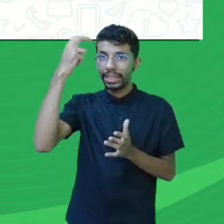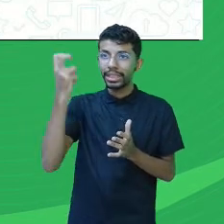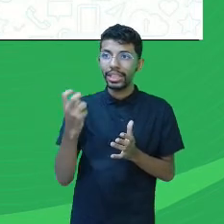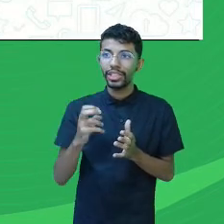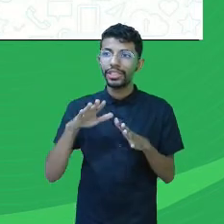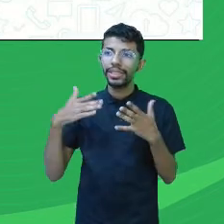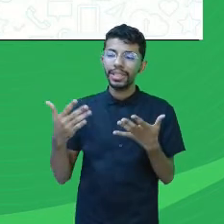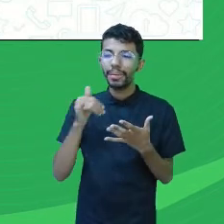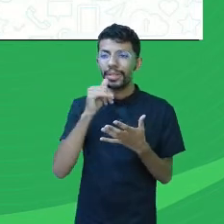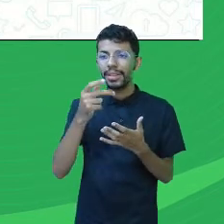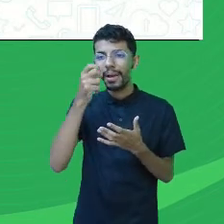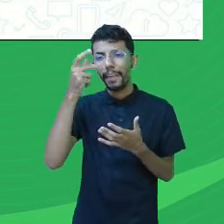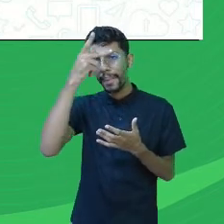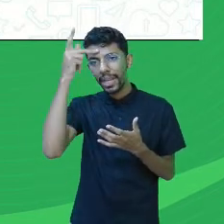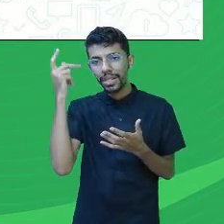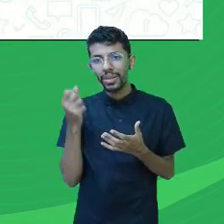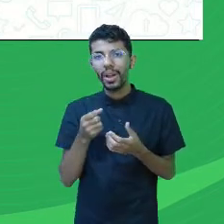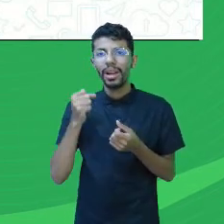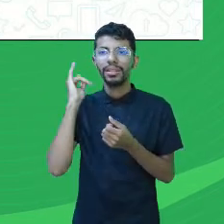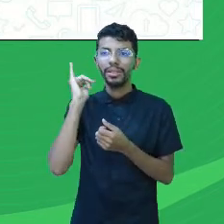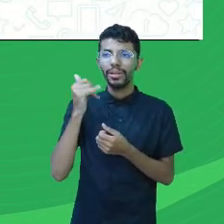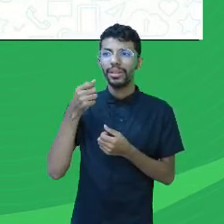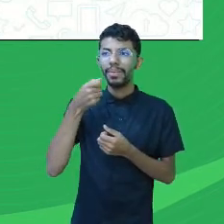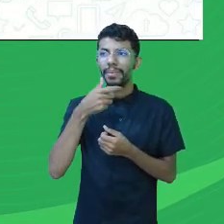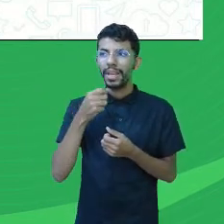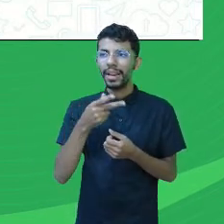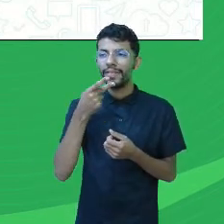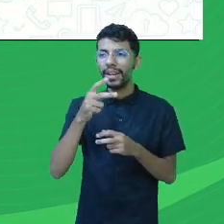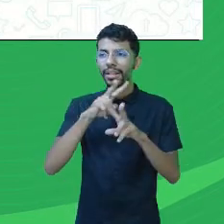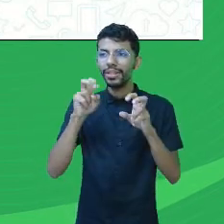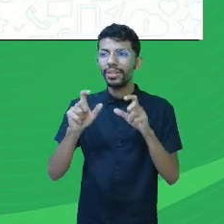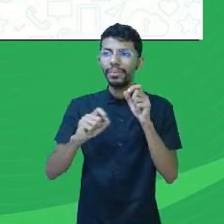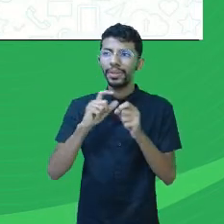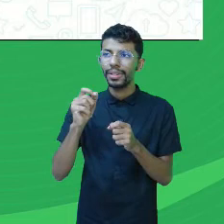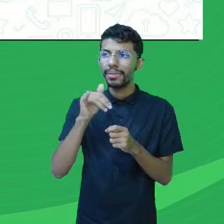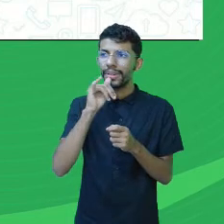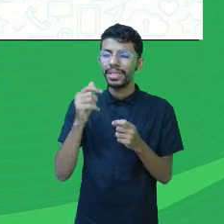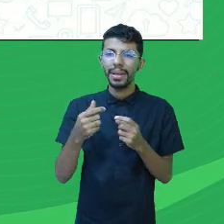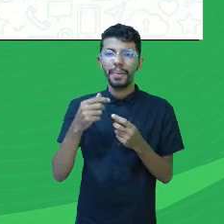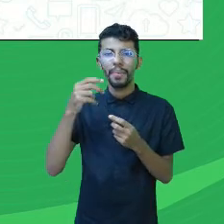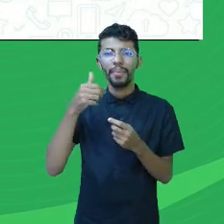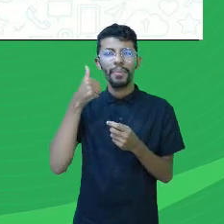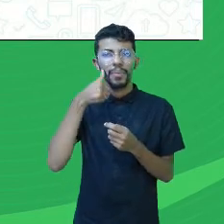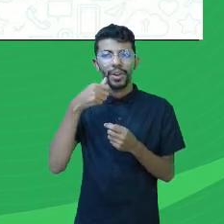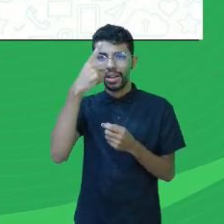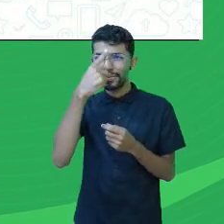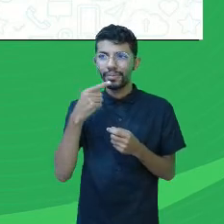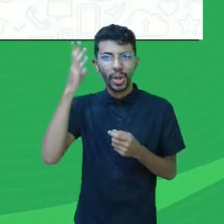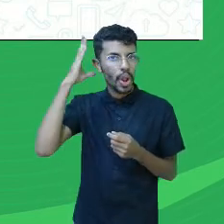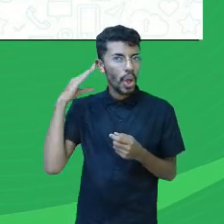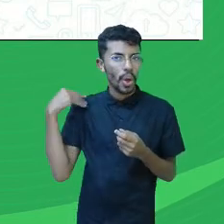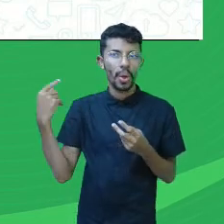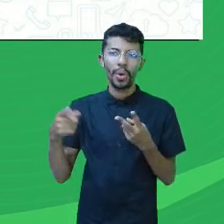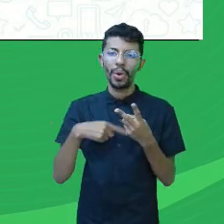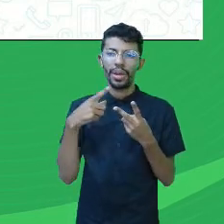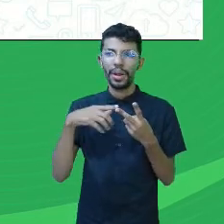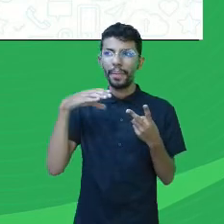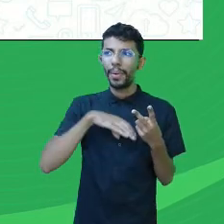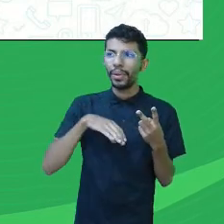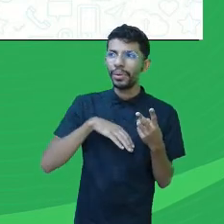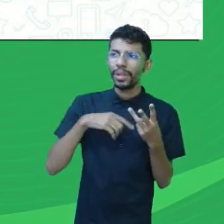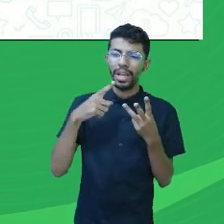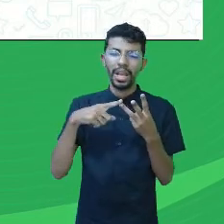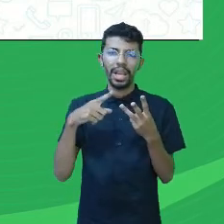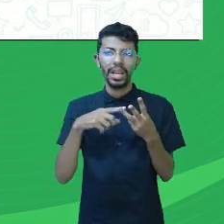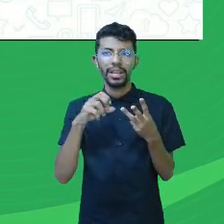ou criticando, falando de loiras, falando de portugueses, falam de sogra, então, geralmente é para depreciar,